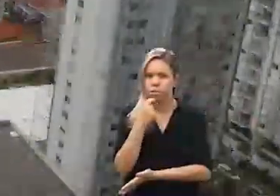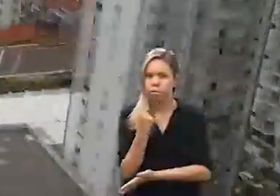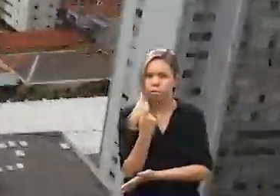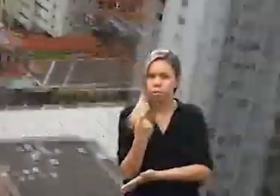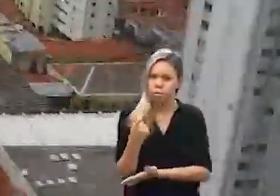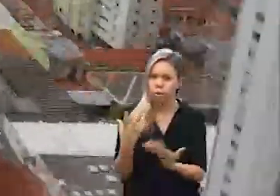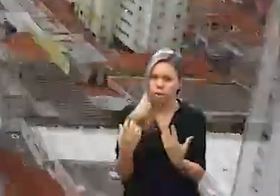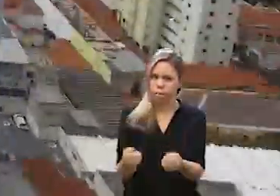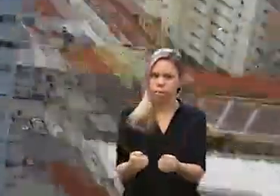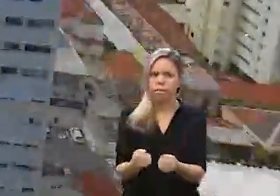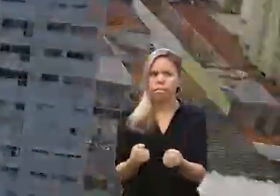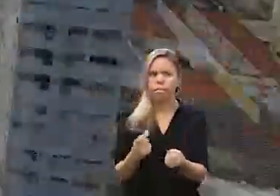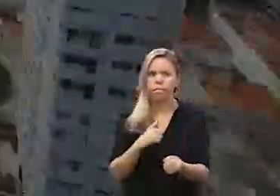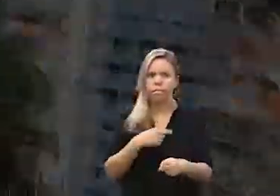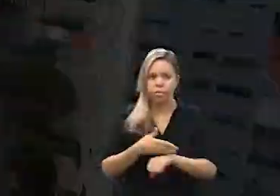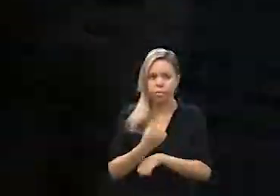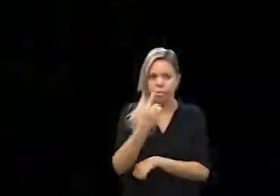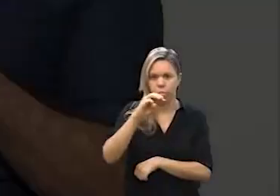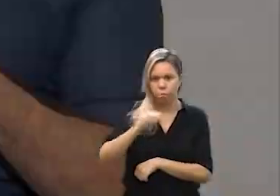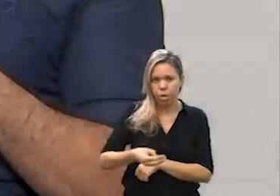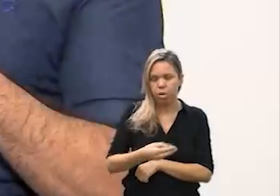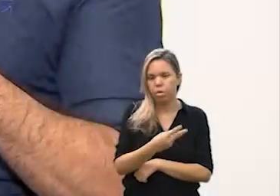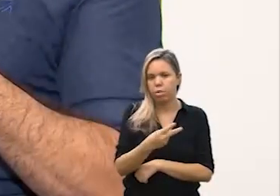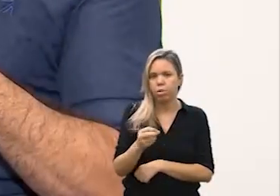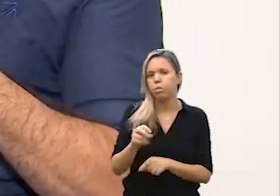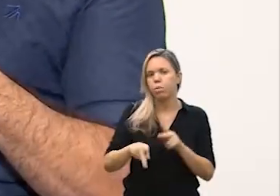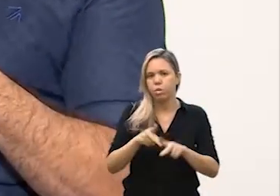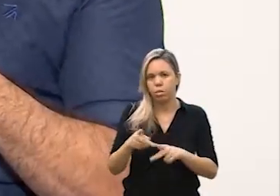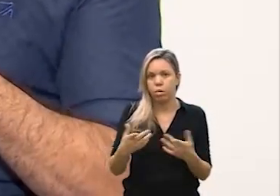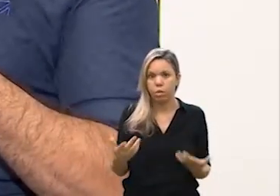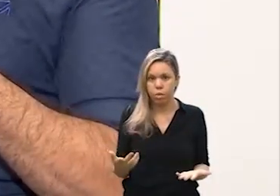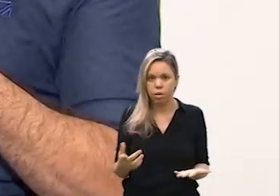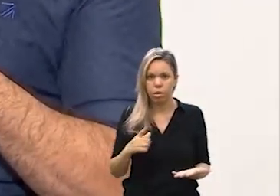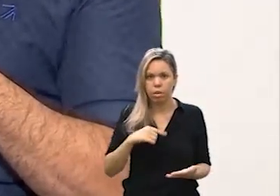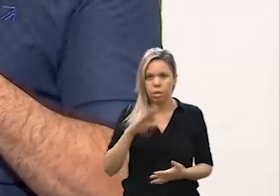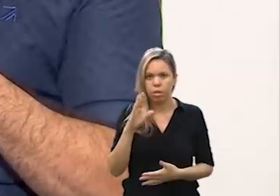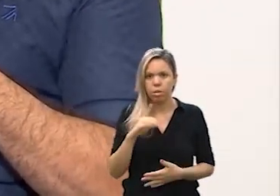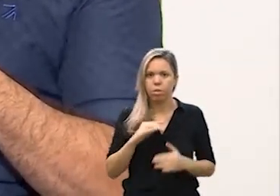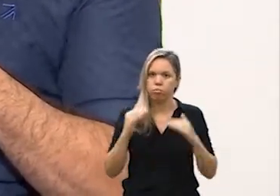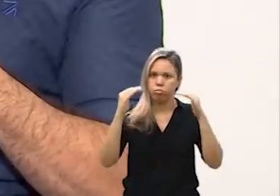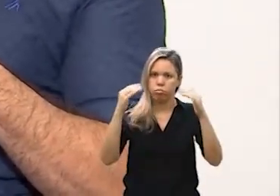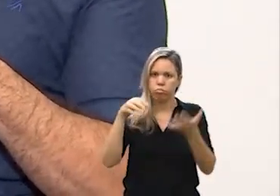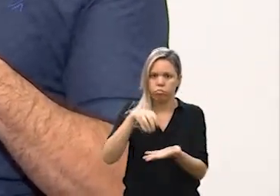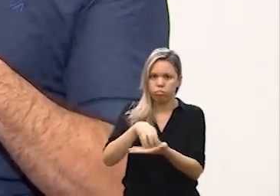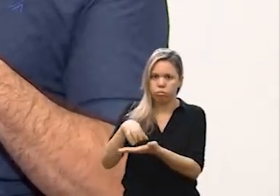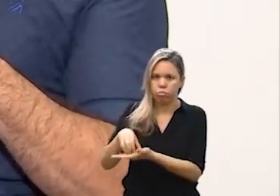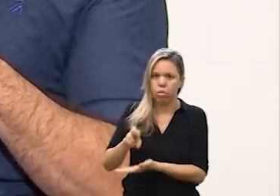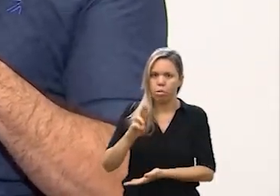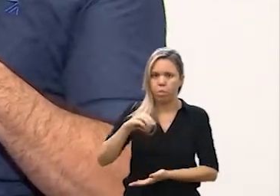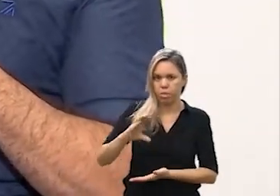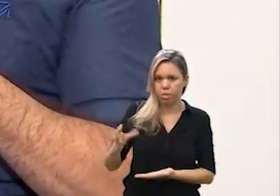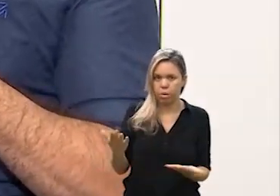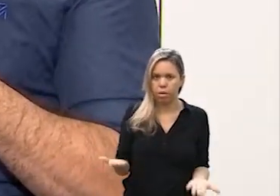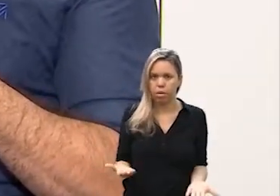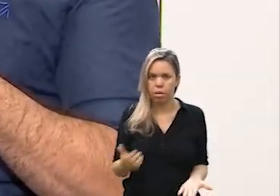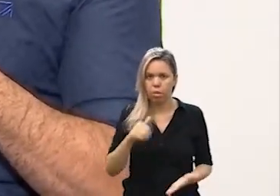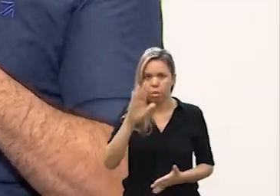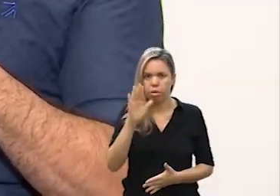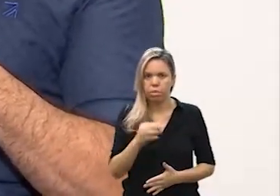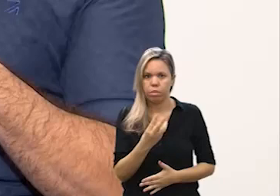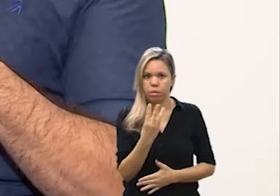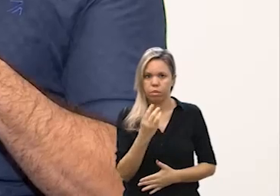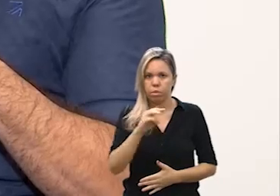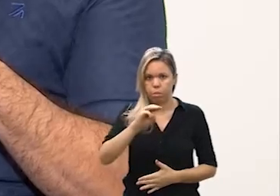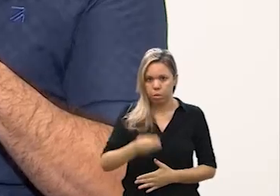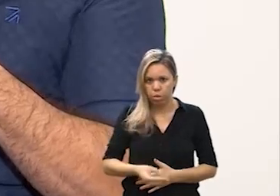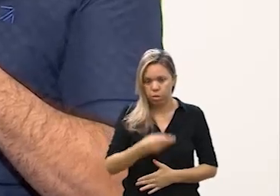contempladas. Mais de 1.200.000 pessoas, ela está no centro da região metropolitana, com mais de 3 milhões de